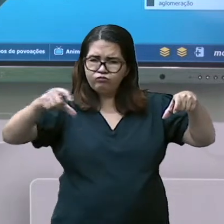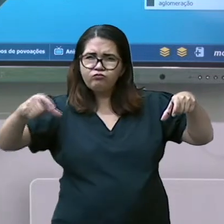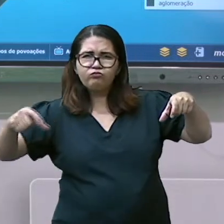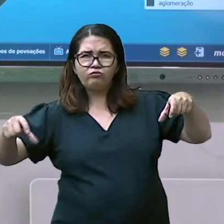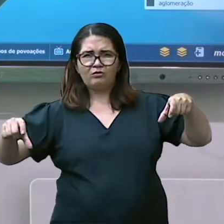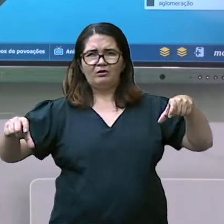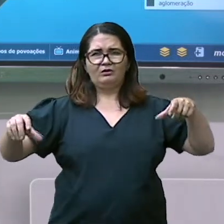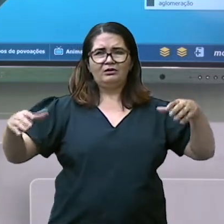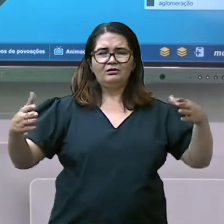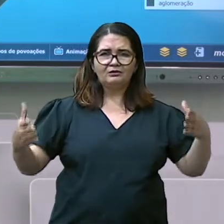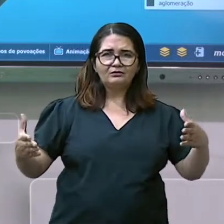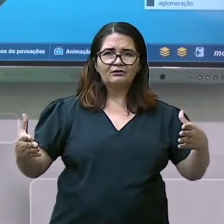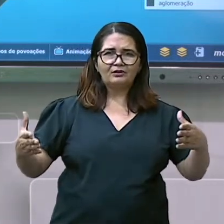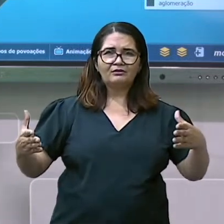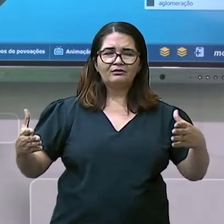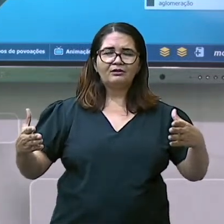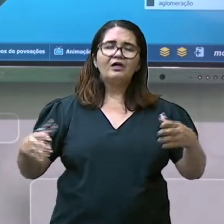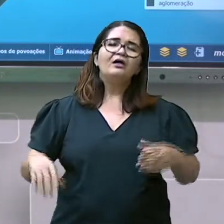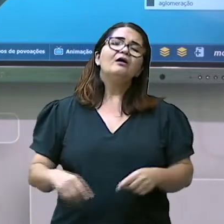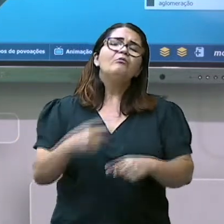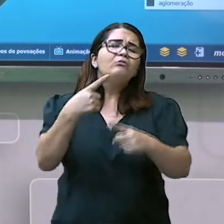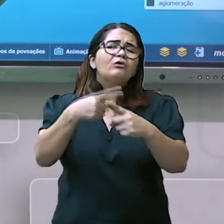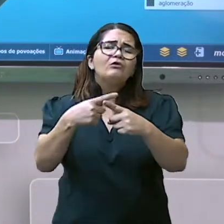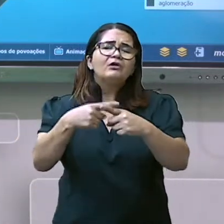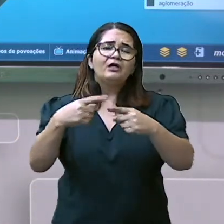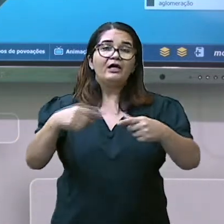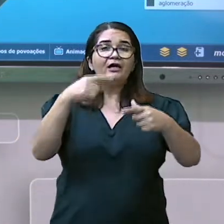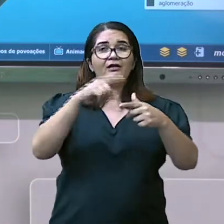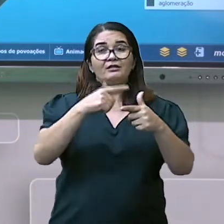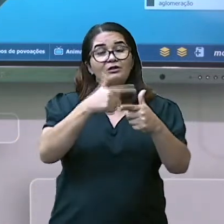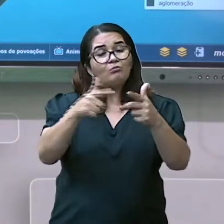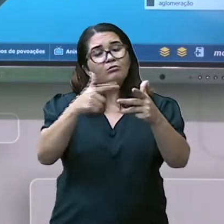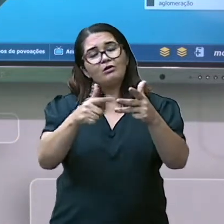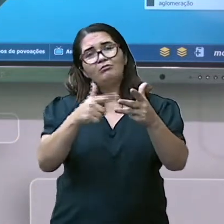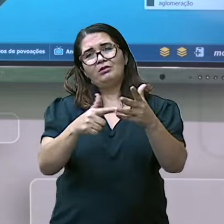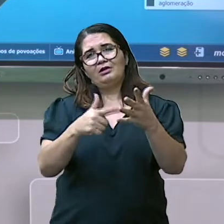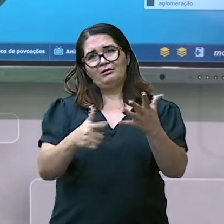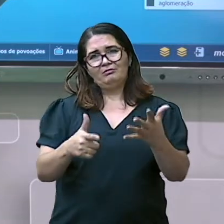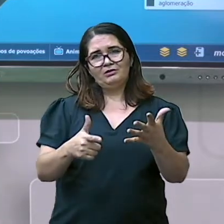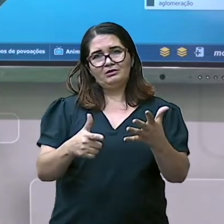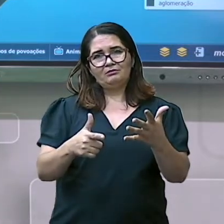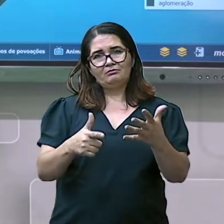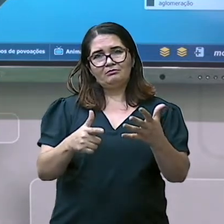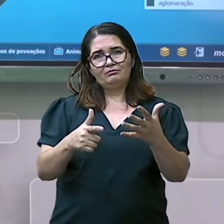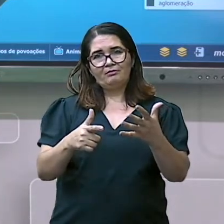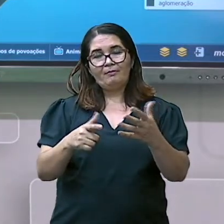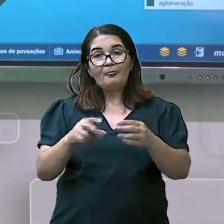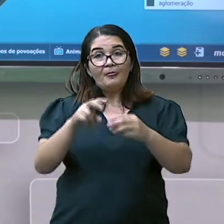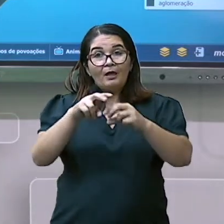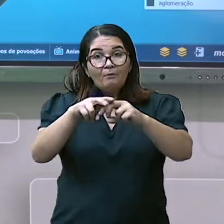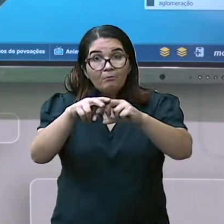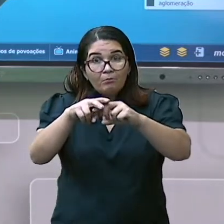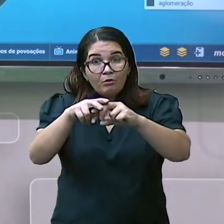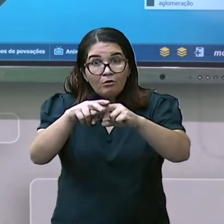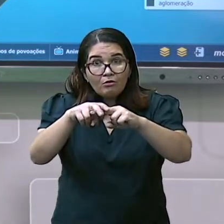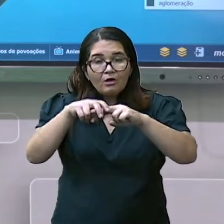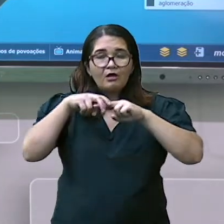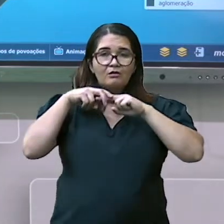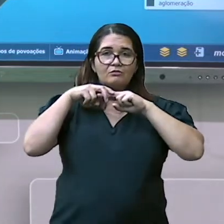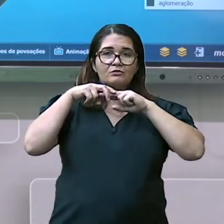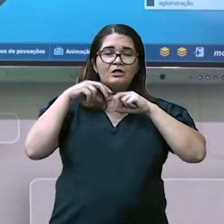E isso por quê? Porque a população cresceu muito. E as cidades